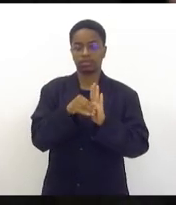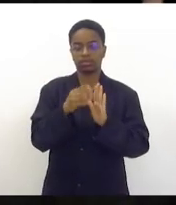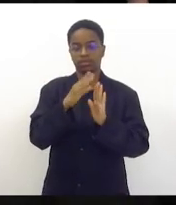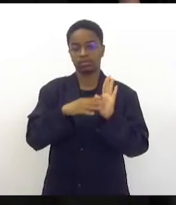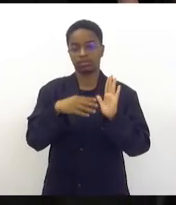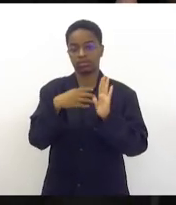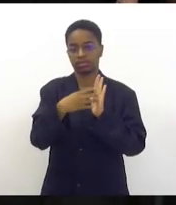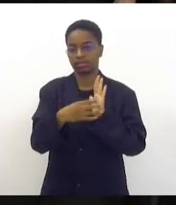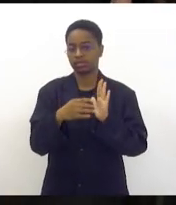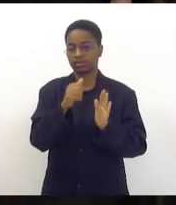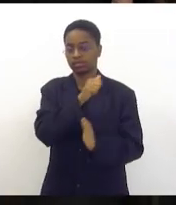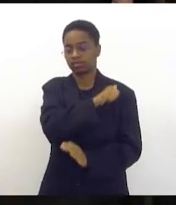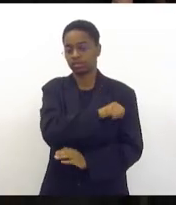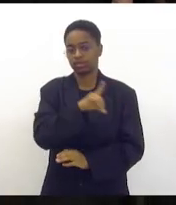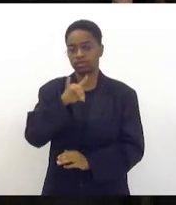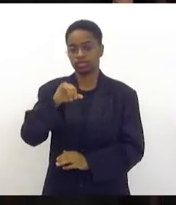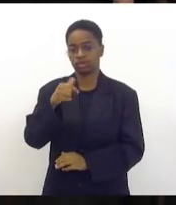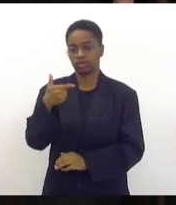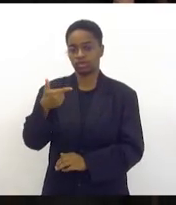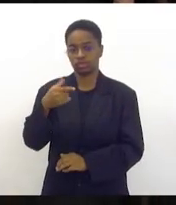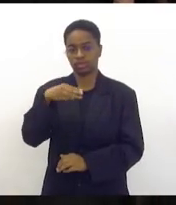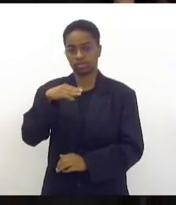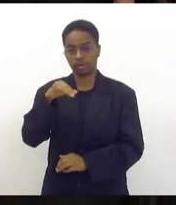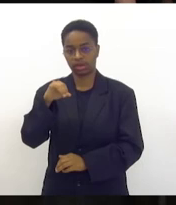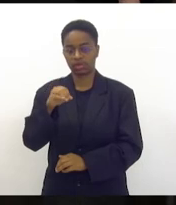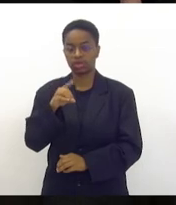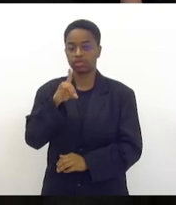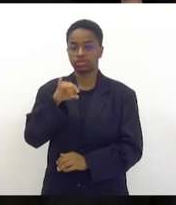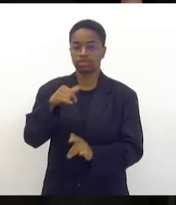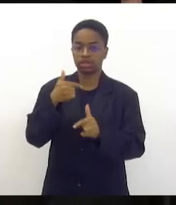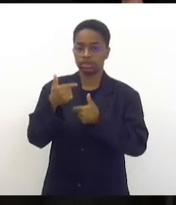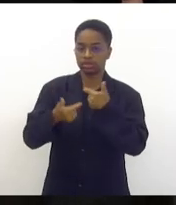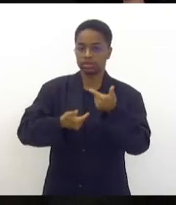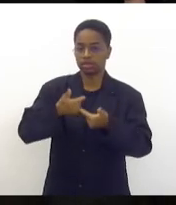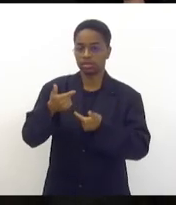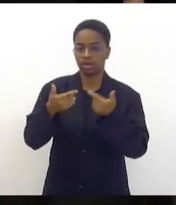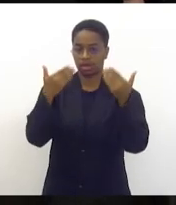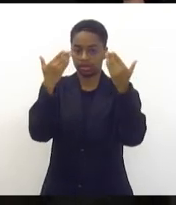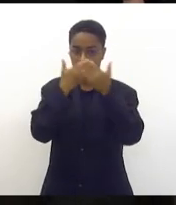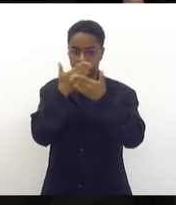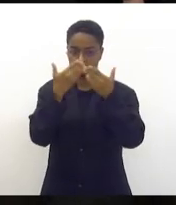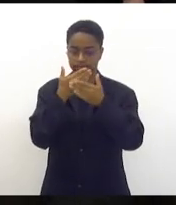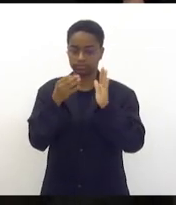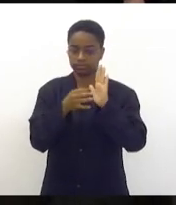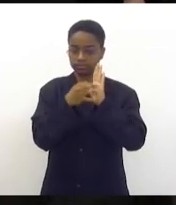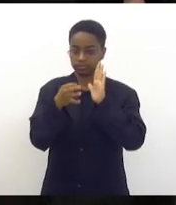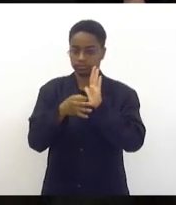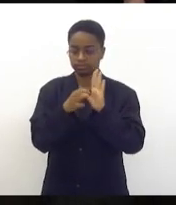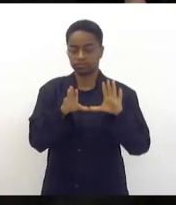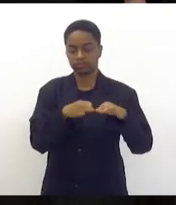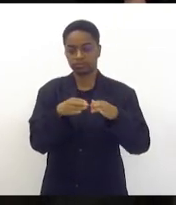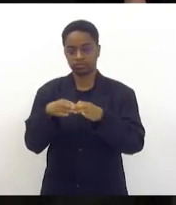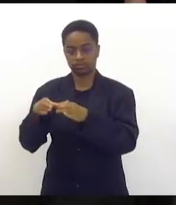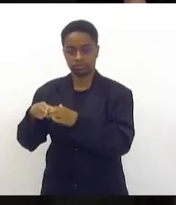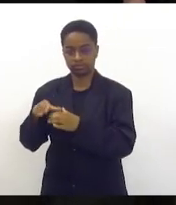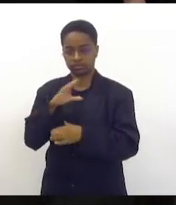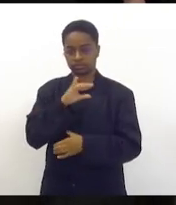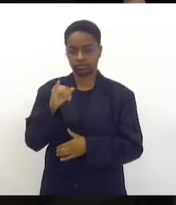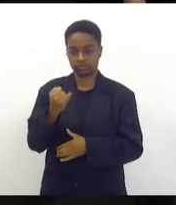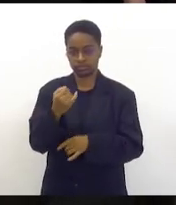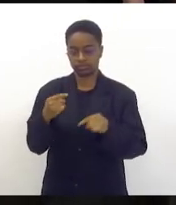oficial do Estado do Rio de Janeiro, dia 2 de maio, como Dia do Trabalho Invisível. Pareceres das comissões Constituição e Justiça